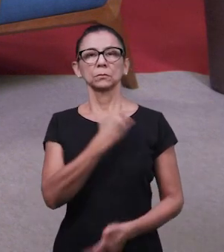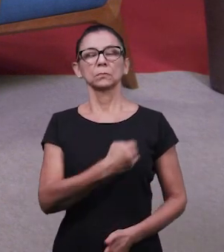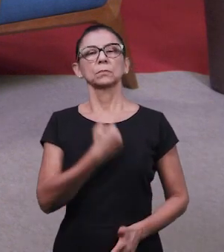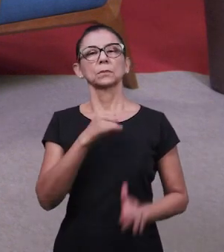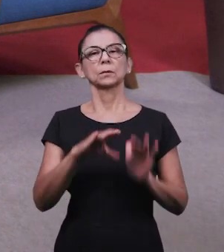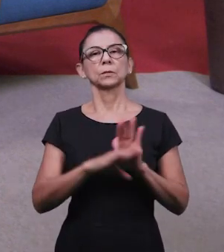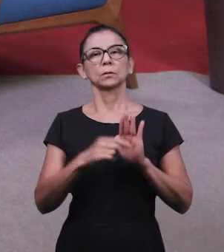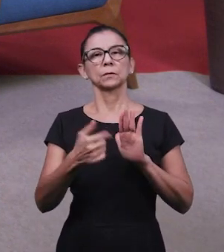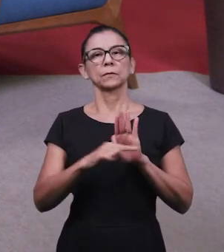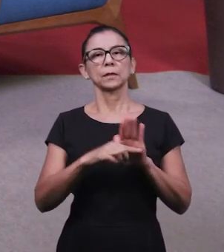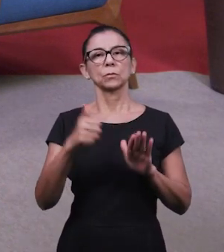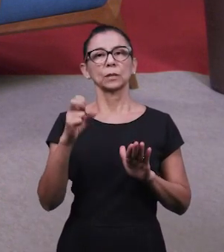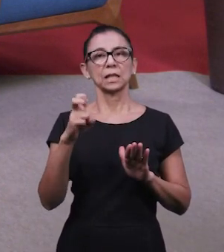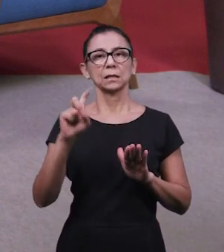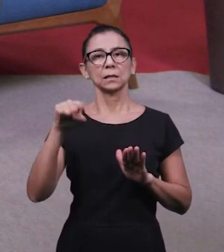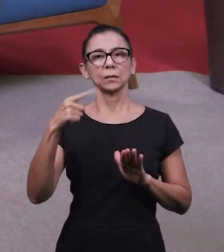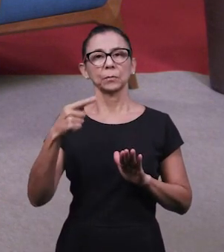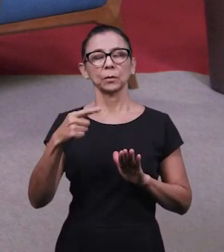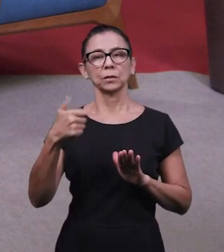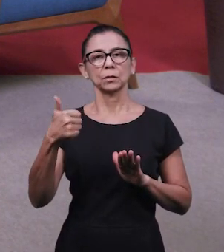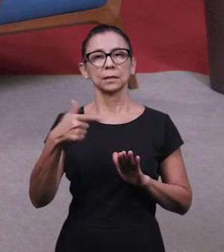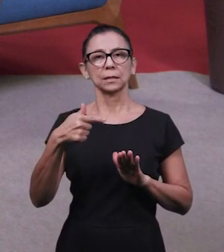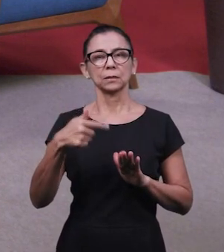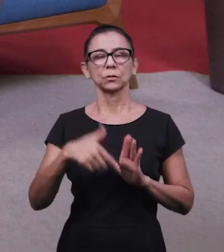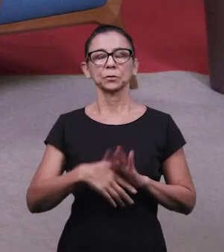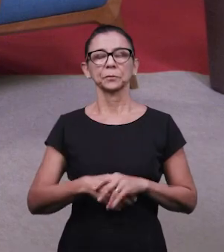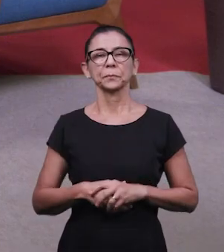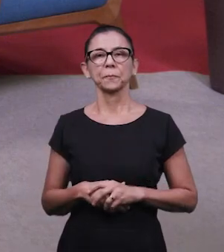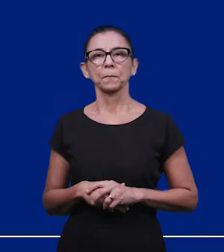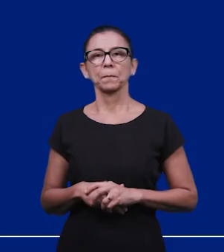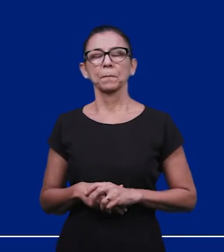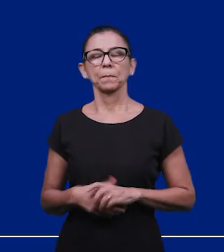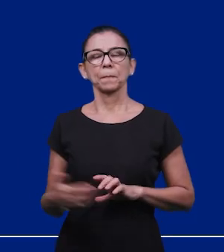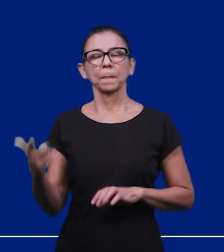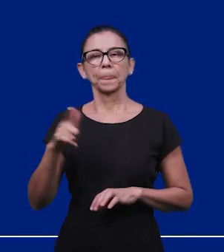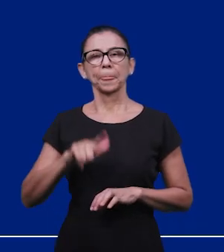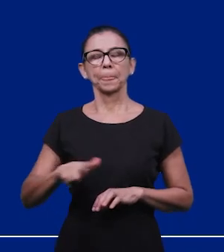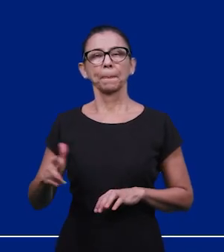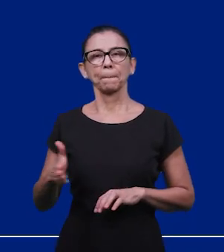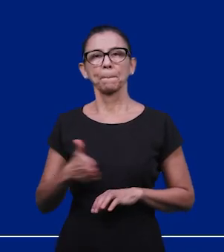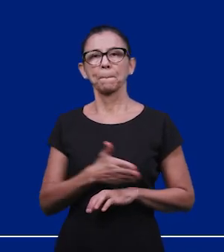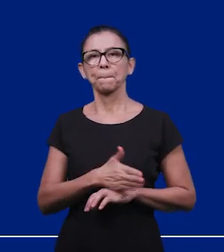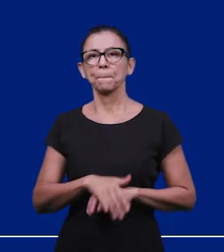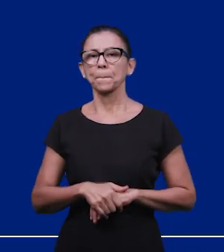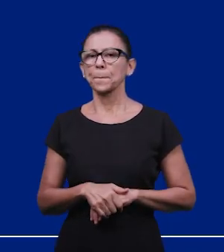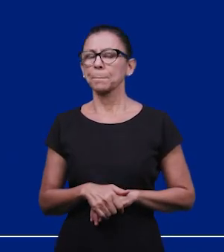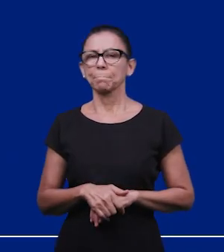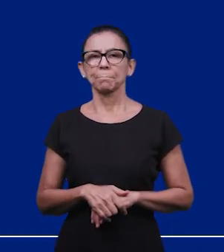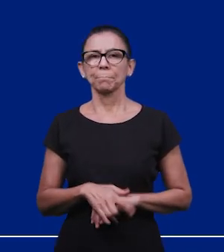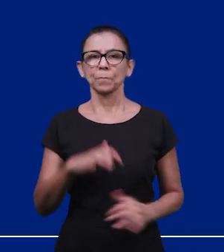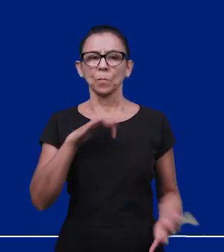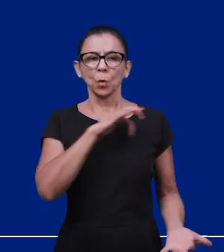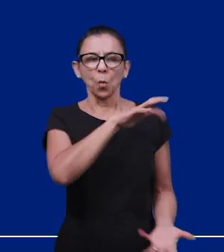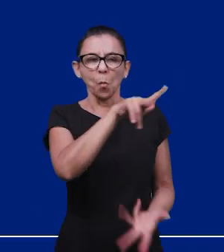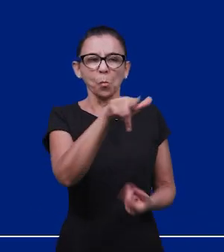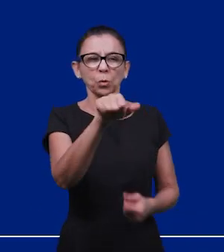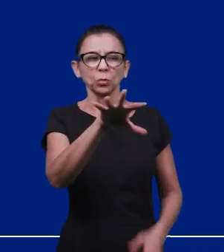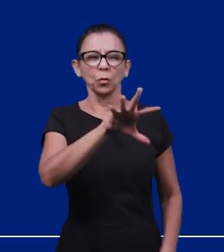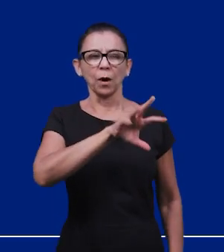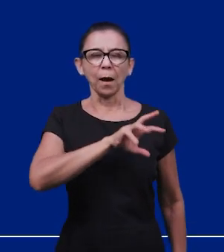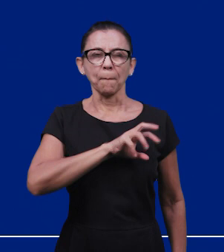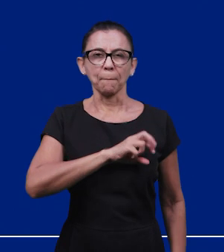se vive ou não se vive. Eu vou ler ainda dois textos na sequência aqui para vocês comentarem, que fica na